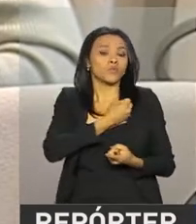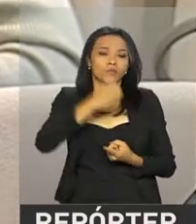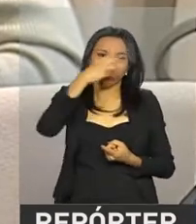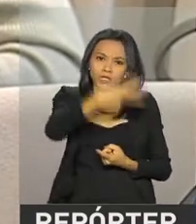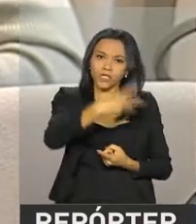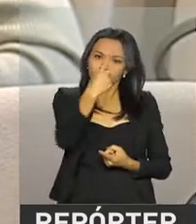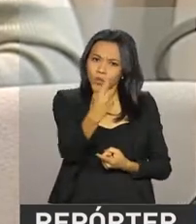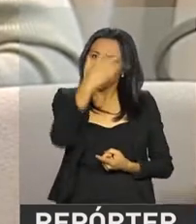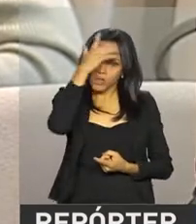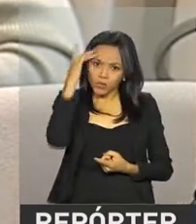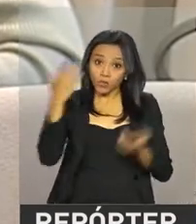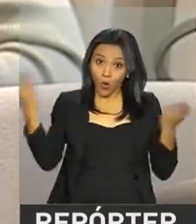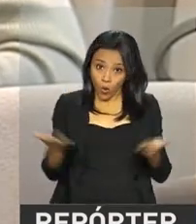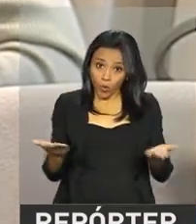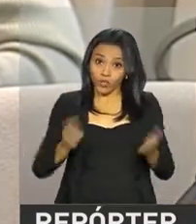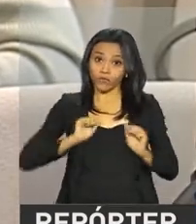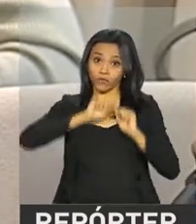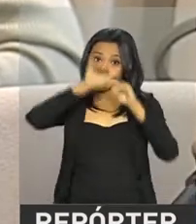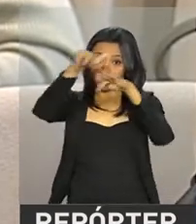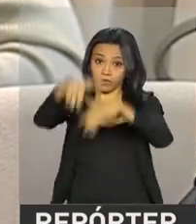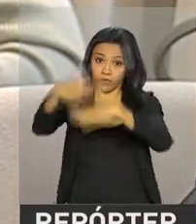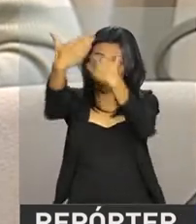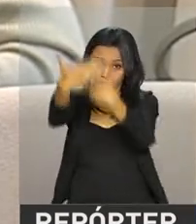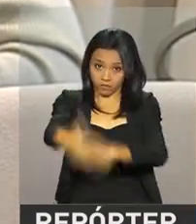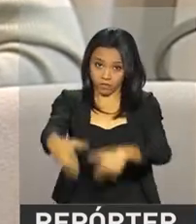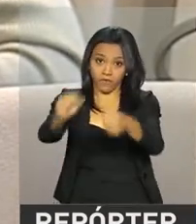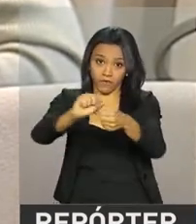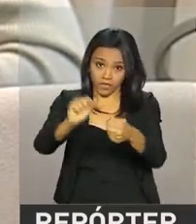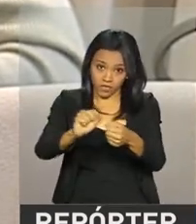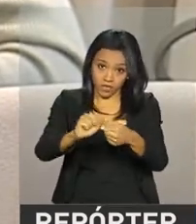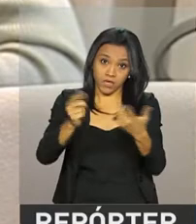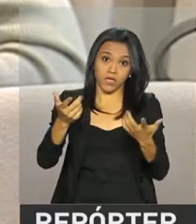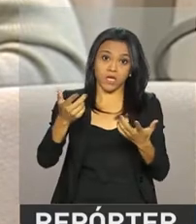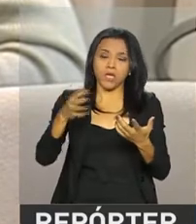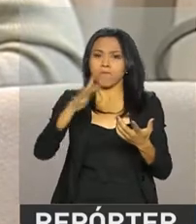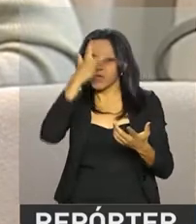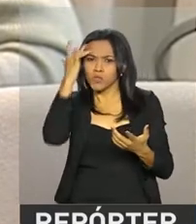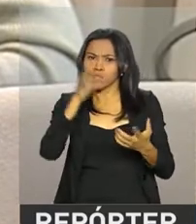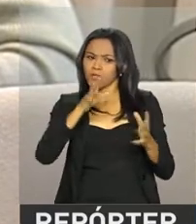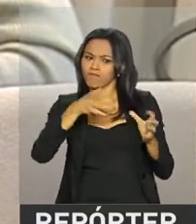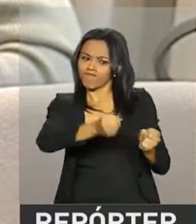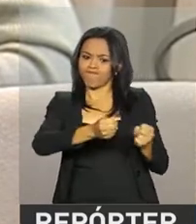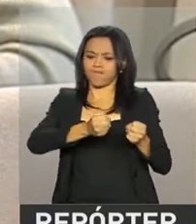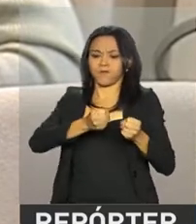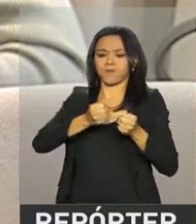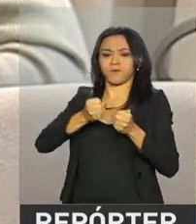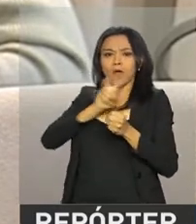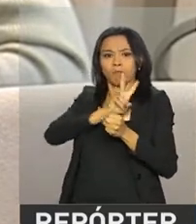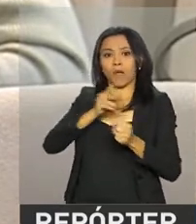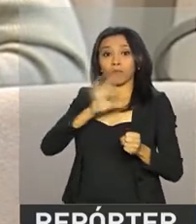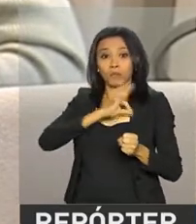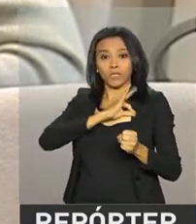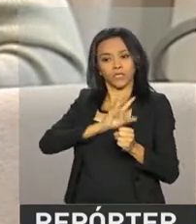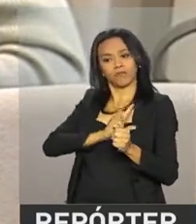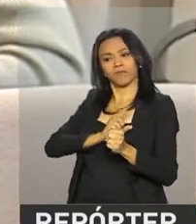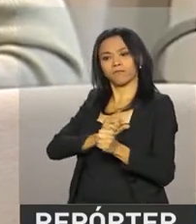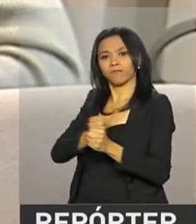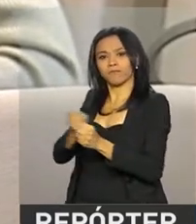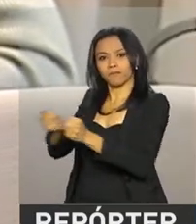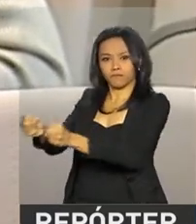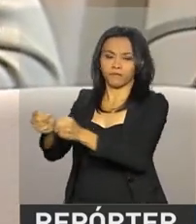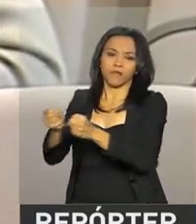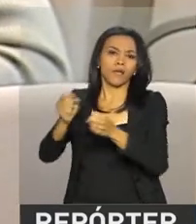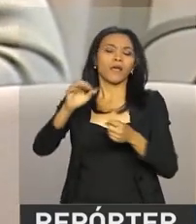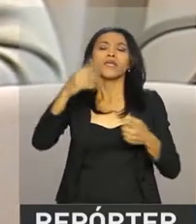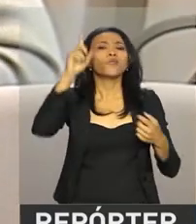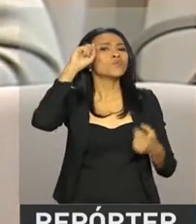hoje estavam fazendo a prova e que foram objeto de condução coercitiva. E no dia 8, essas pessoas fizeram o primeiro